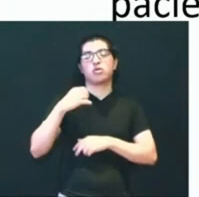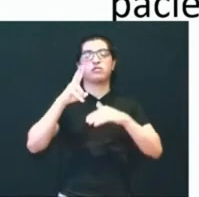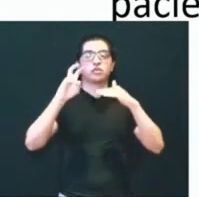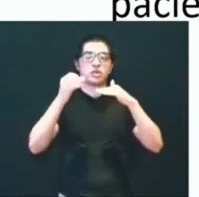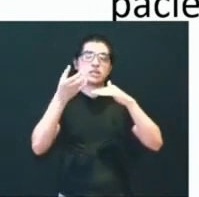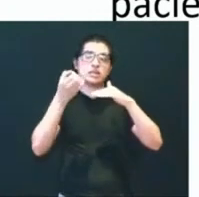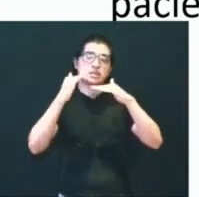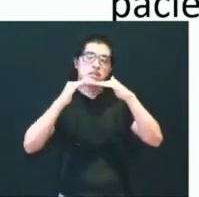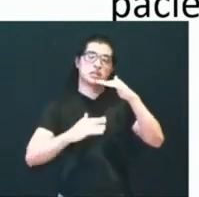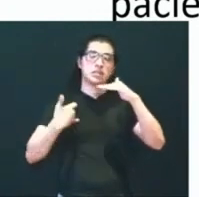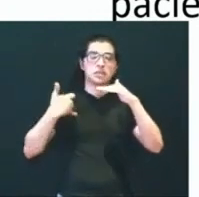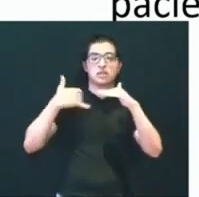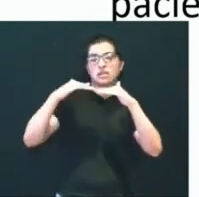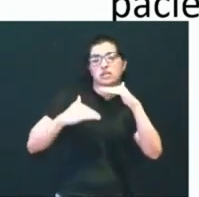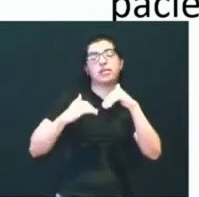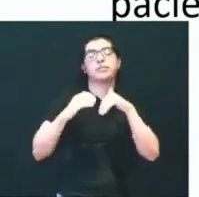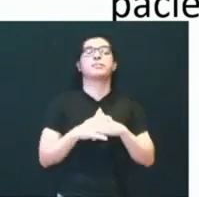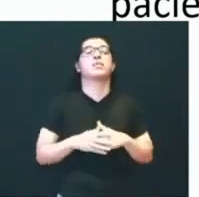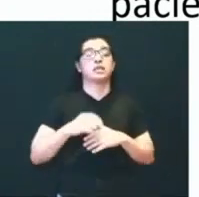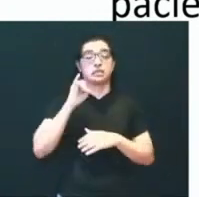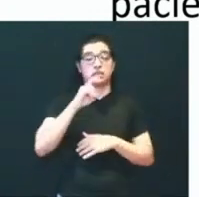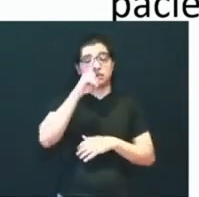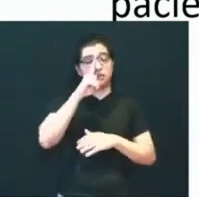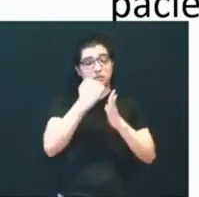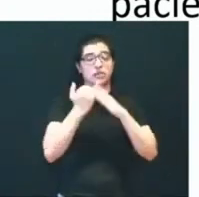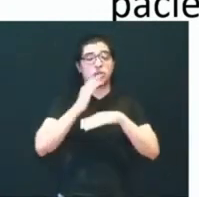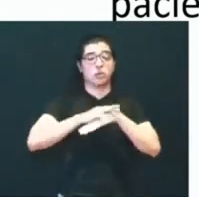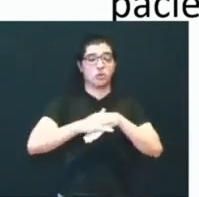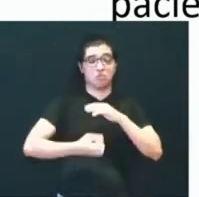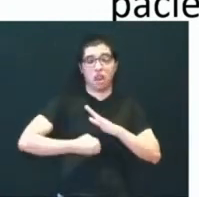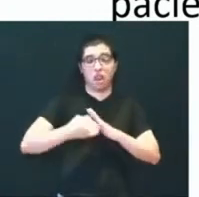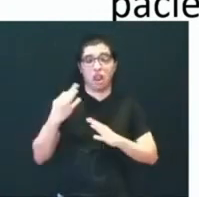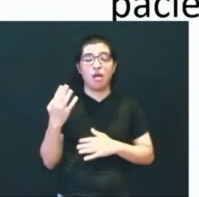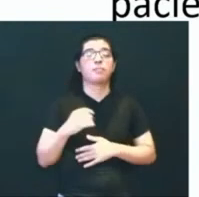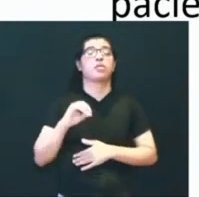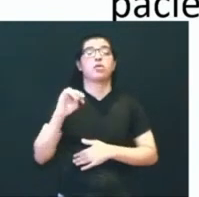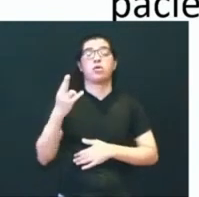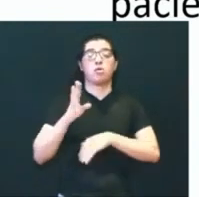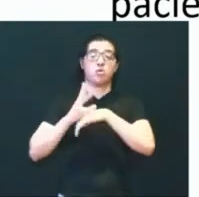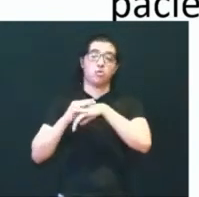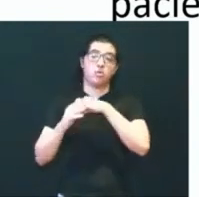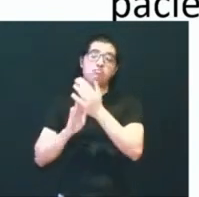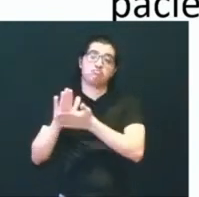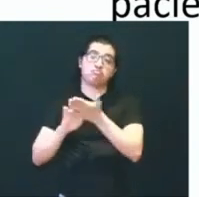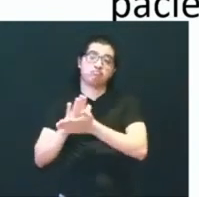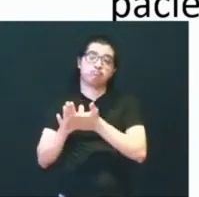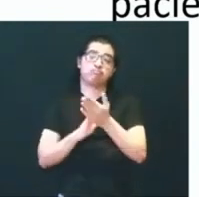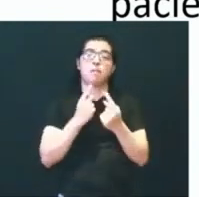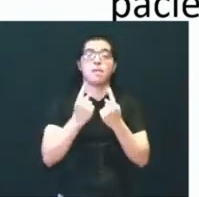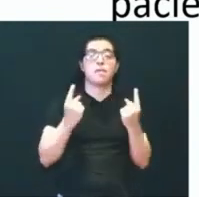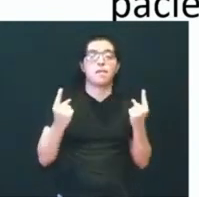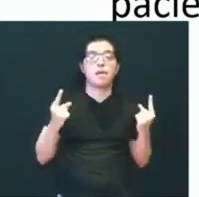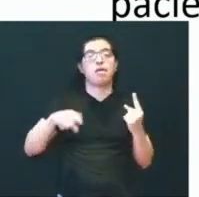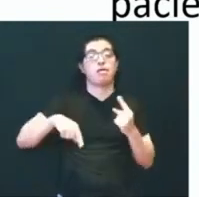anos, naqueles pacientes de alto risco, naqueles pacientes sem comorbidades, esses pacientes devem